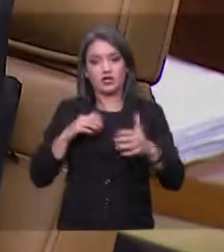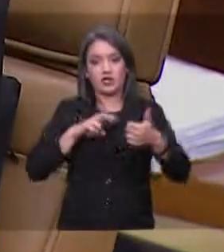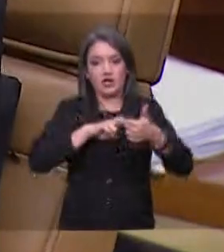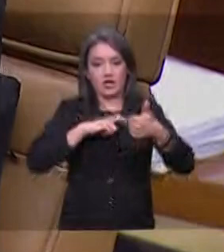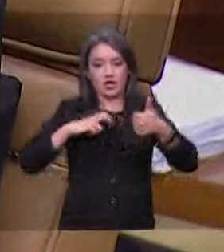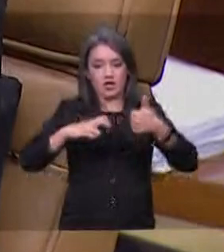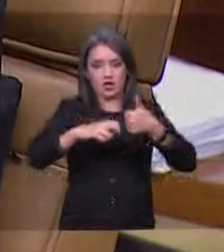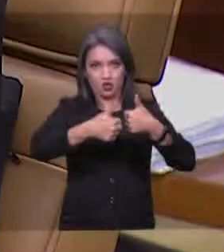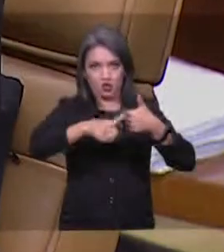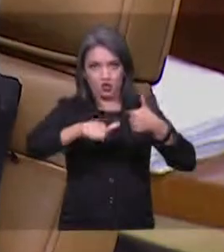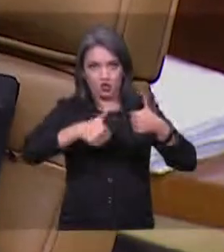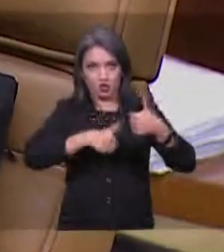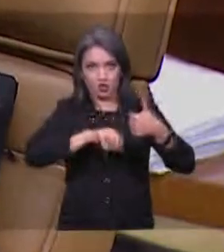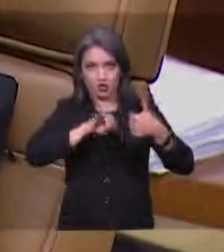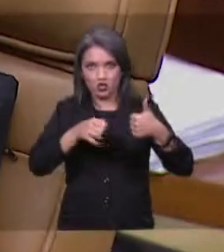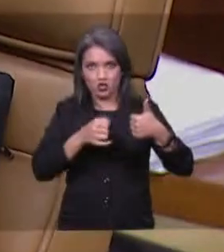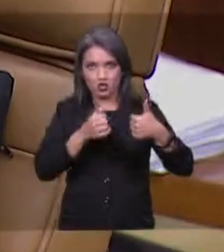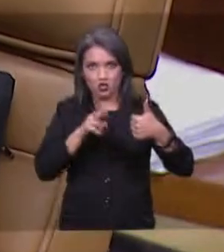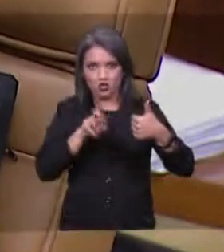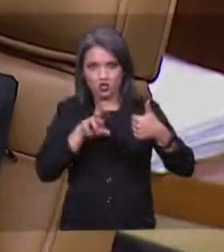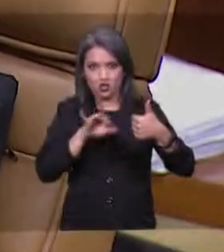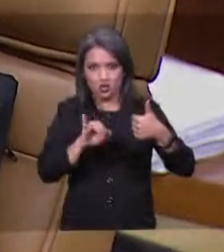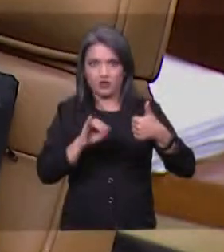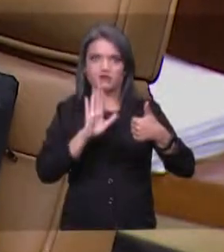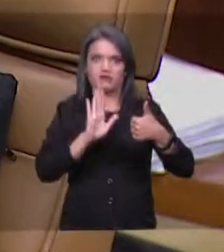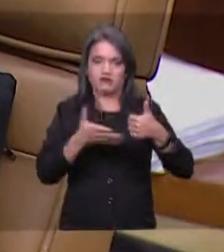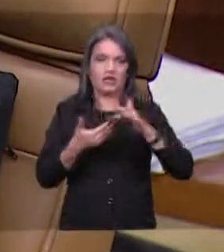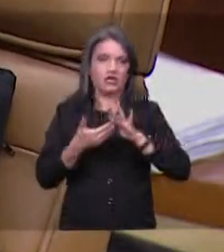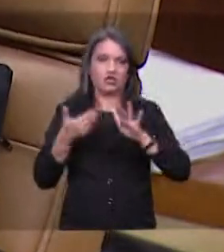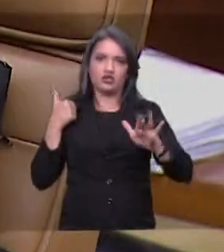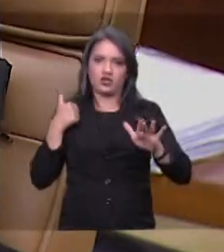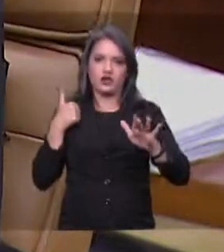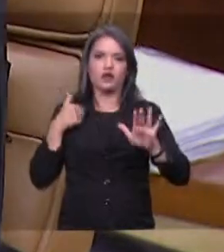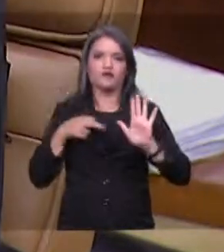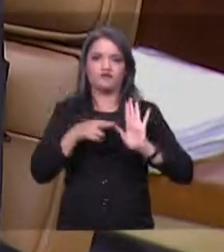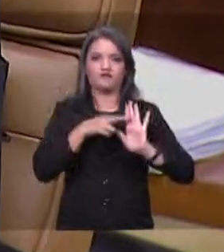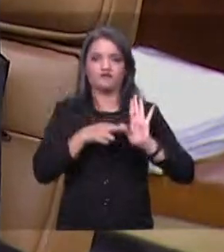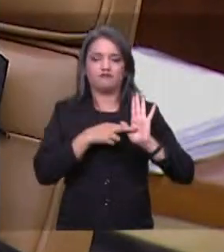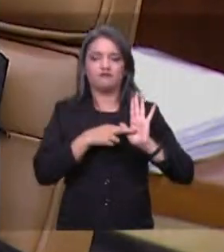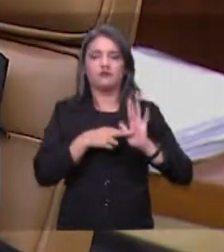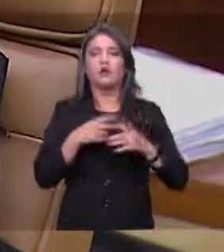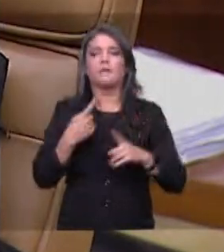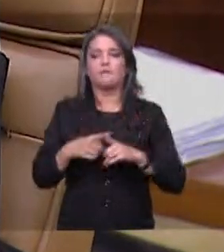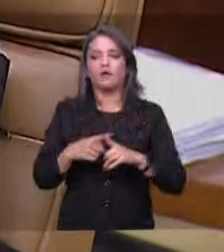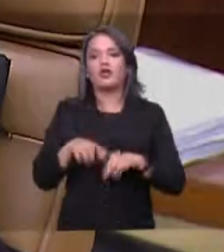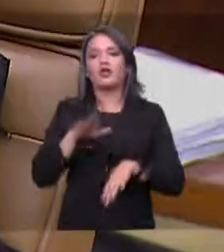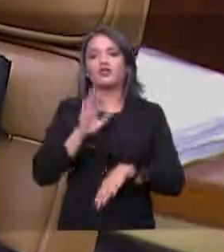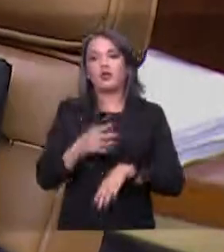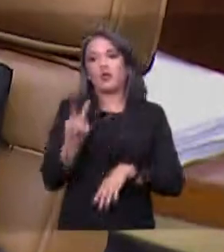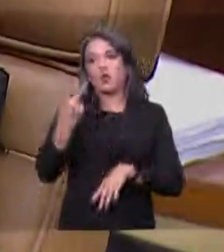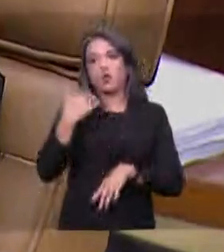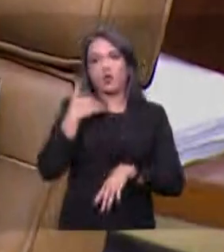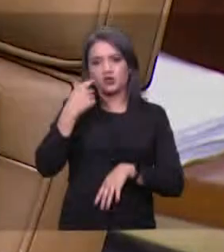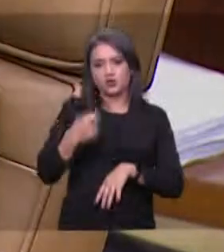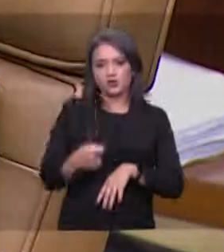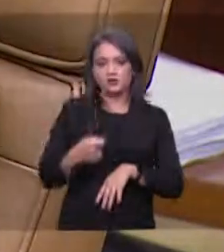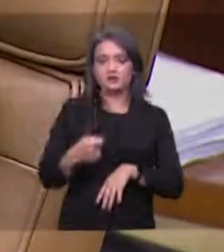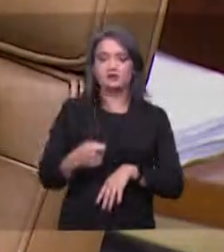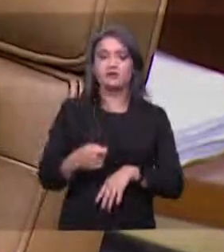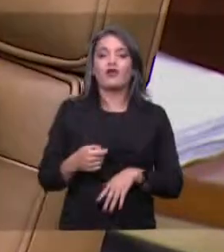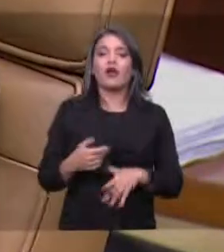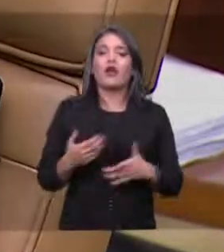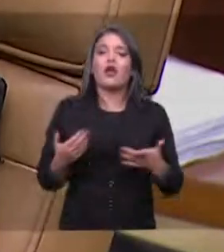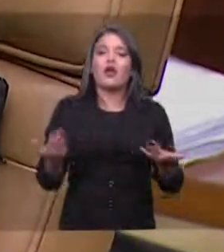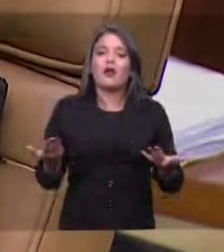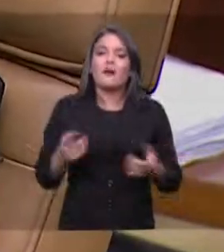juiz, já há dois juízos que funcionam no procedimento do Tribunal do Júri. E aqui